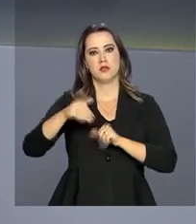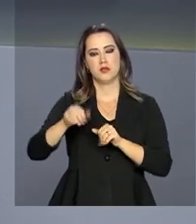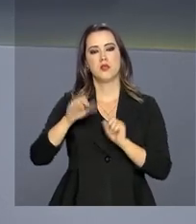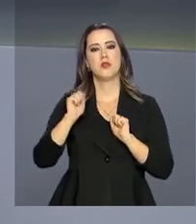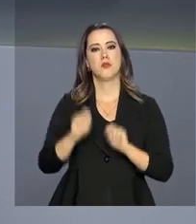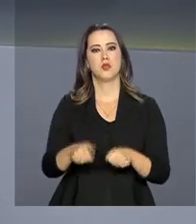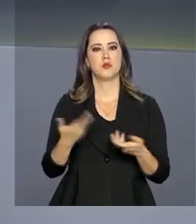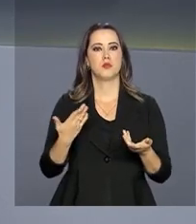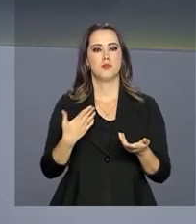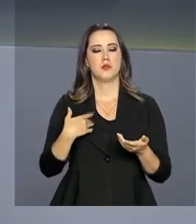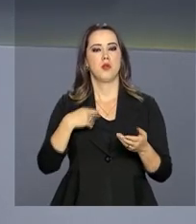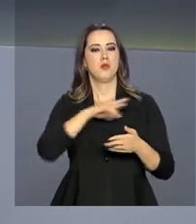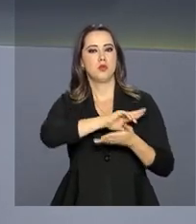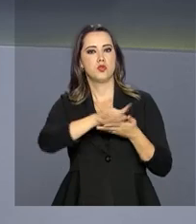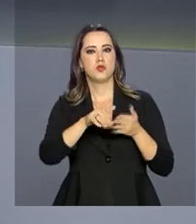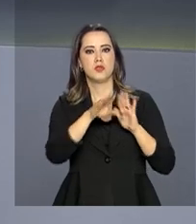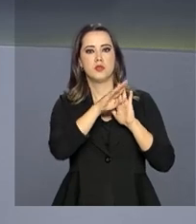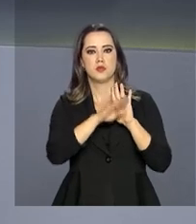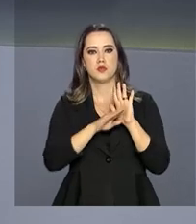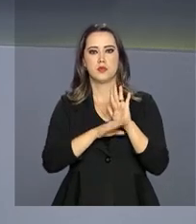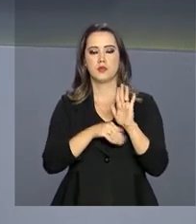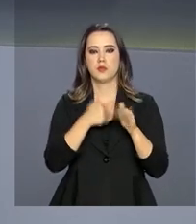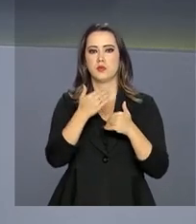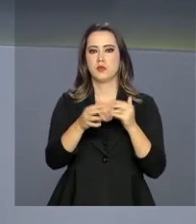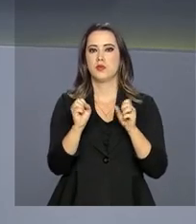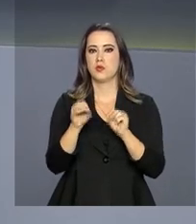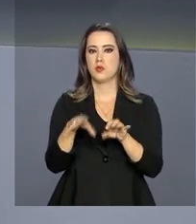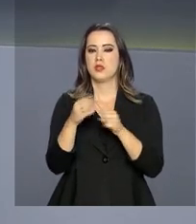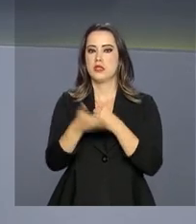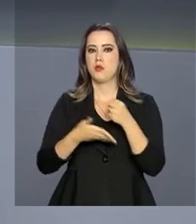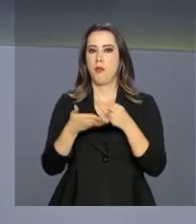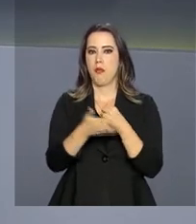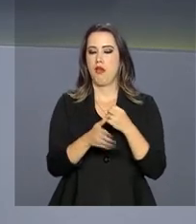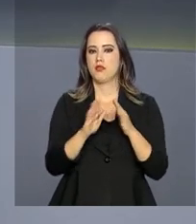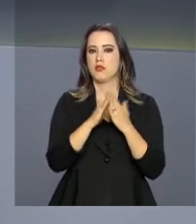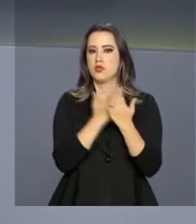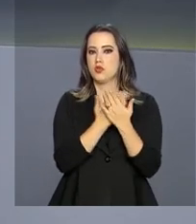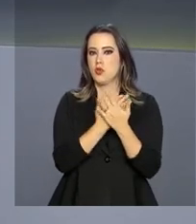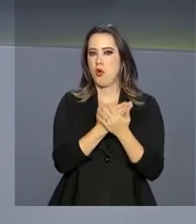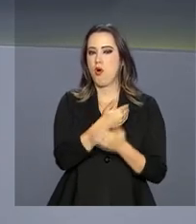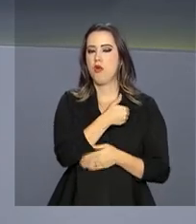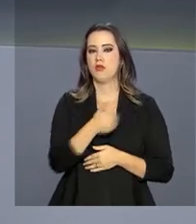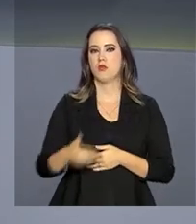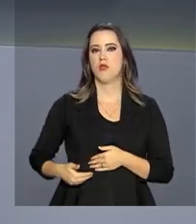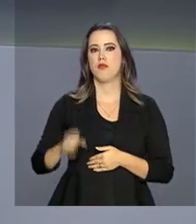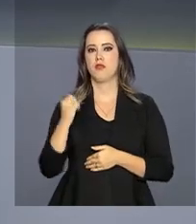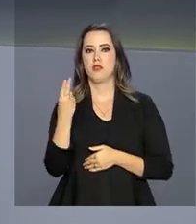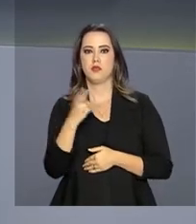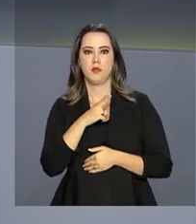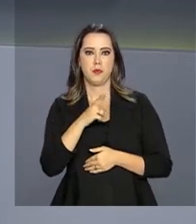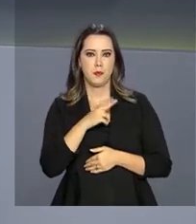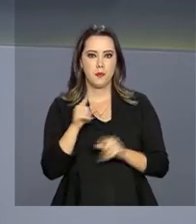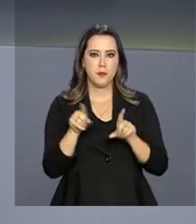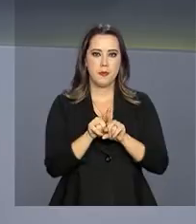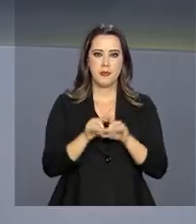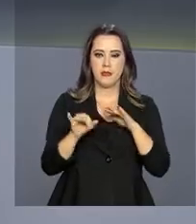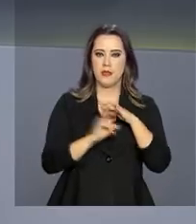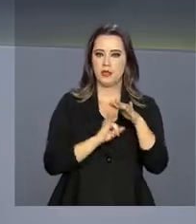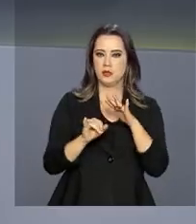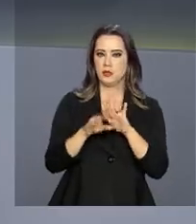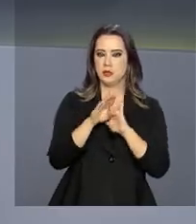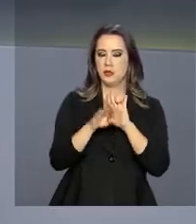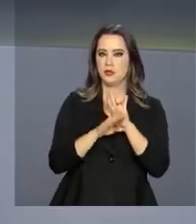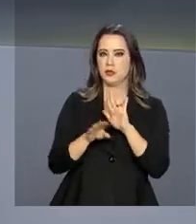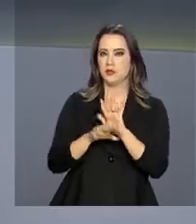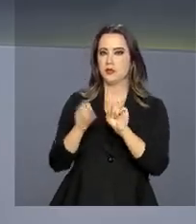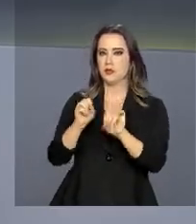e podem participar projetos desenvolvidos no ensino básico de escolas públicas e privadas e instituições com programas